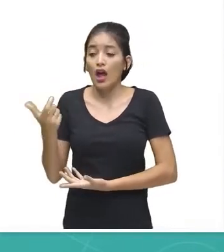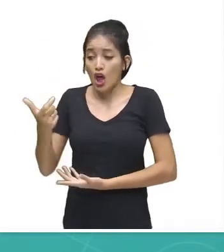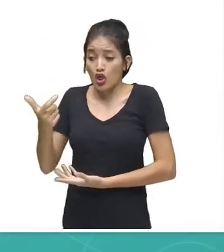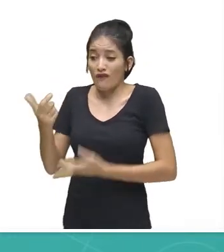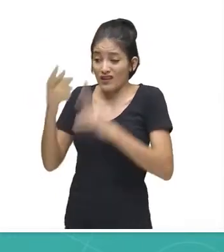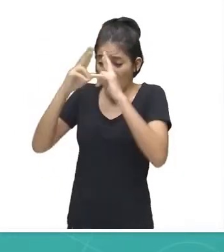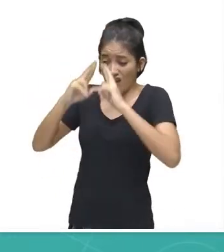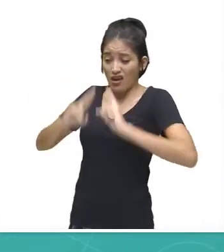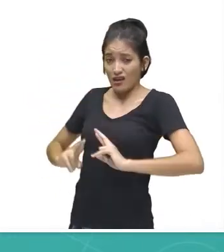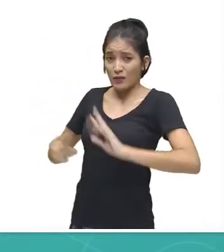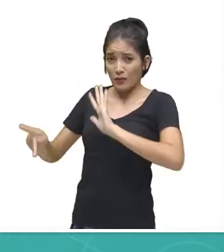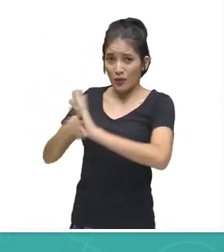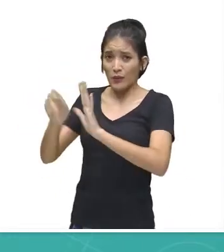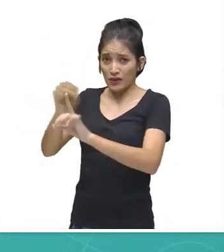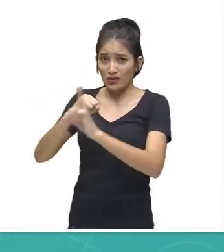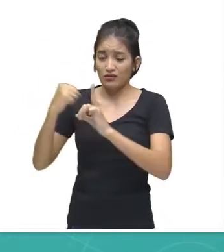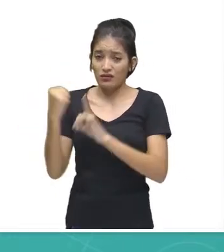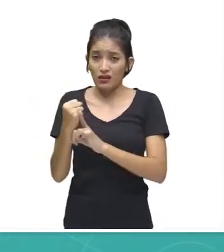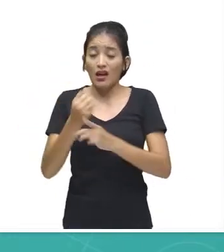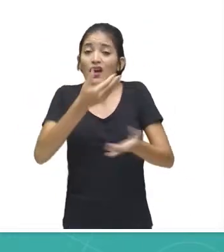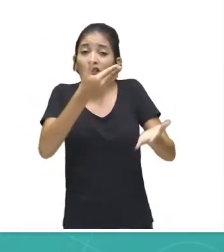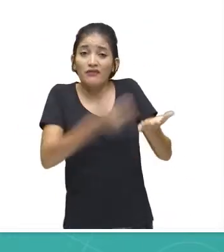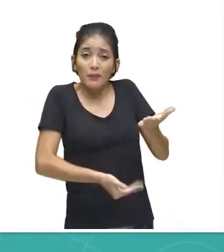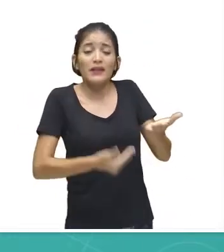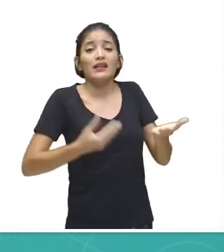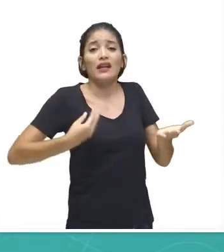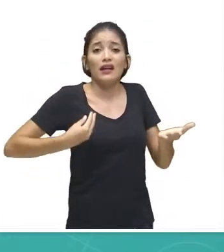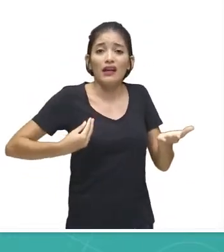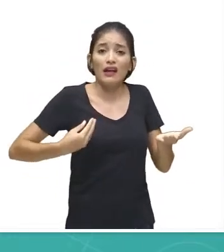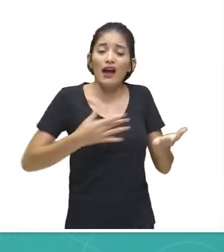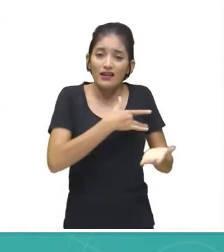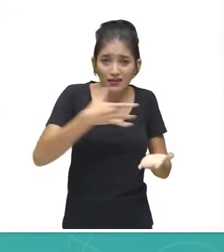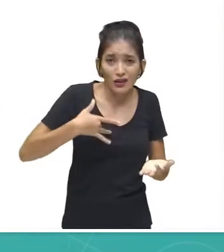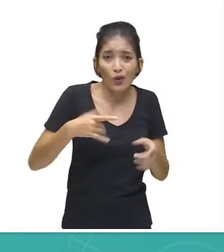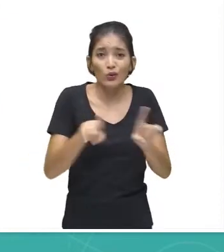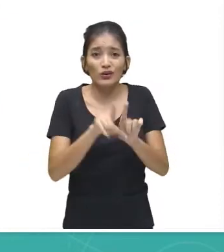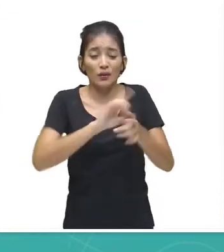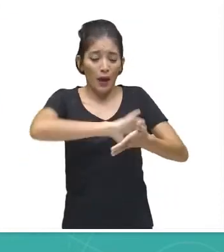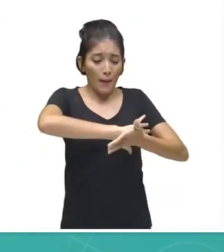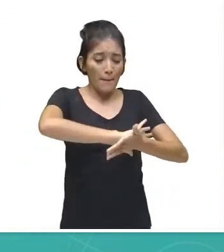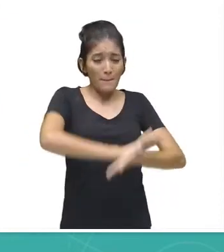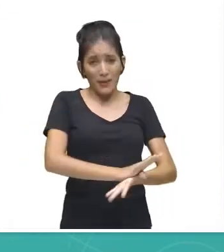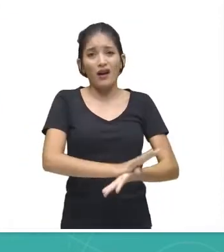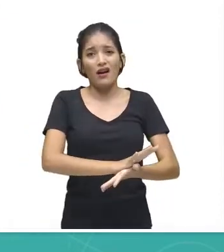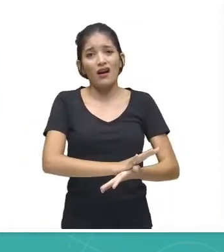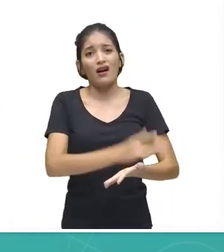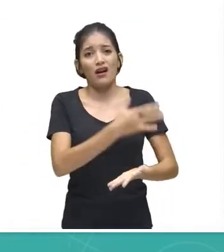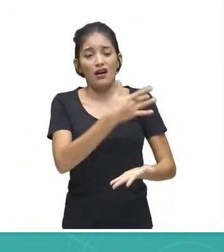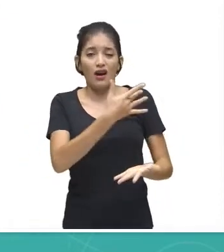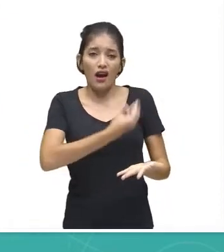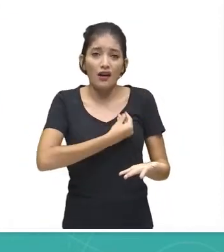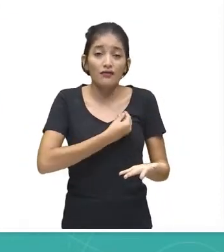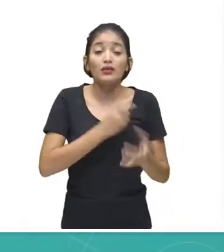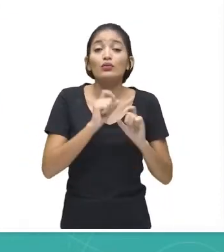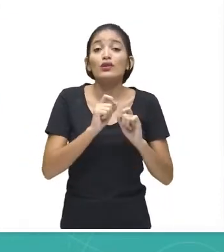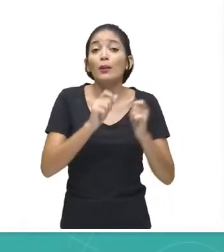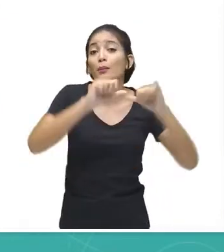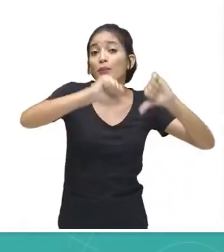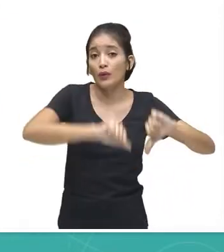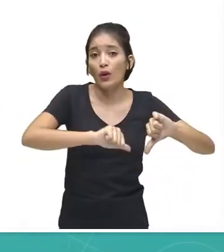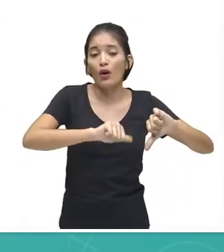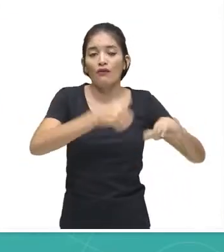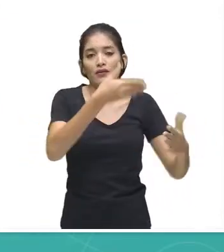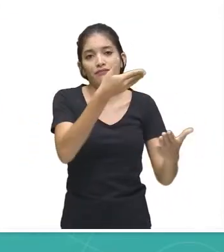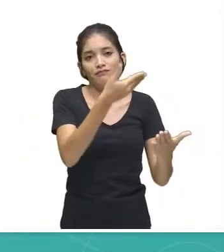da sociedade, vai perder a saúde, vai destruir a sua vida e o que é pior, vai perder